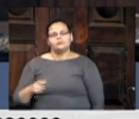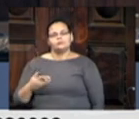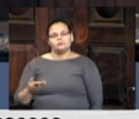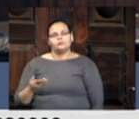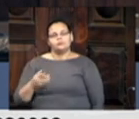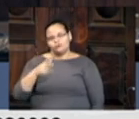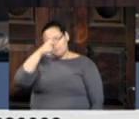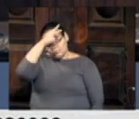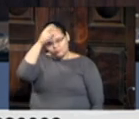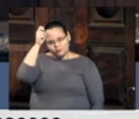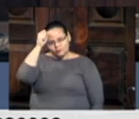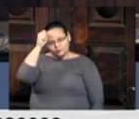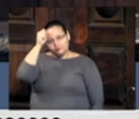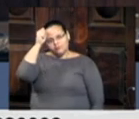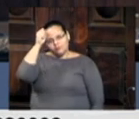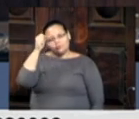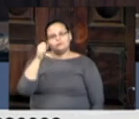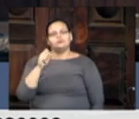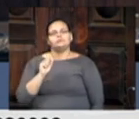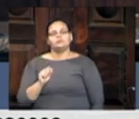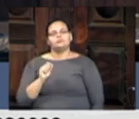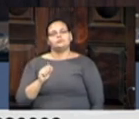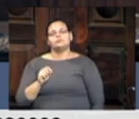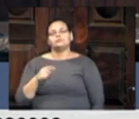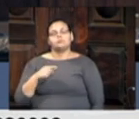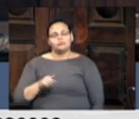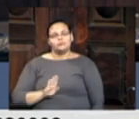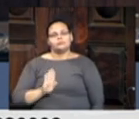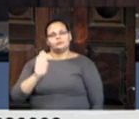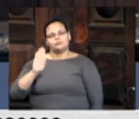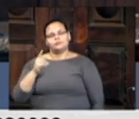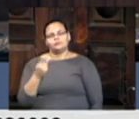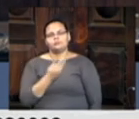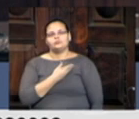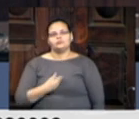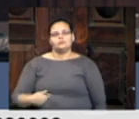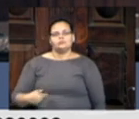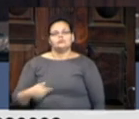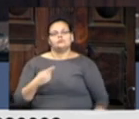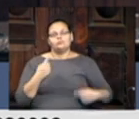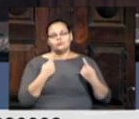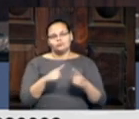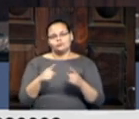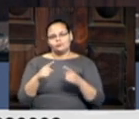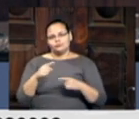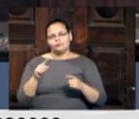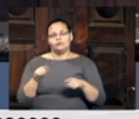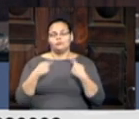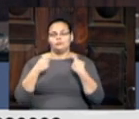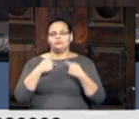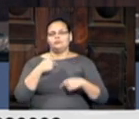pelo prefeito que levou a candidatura do governo contra a minha pessoa,